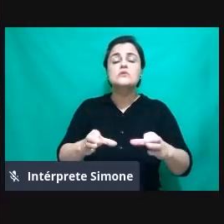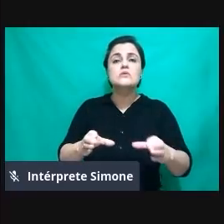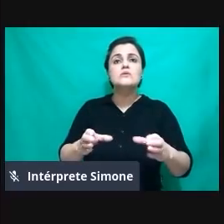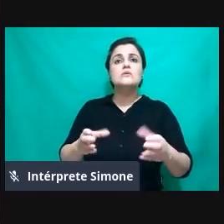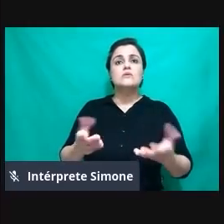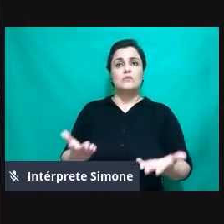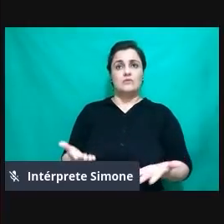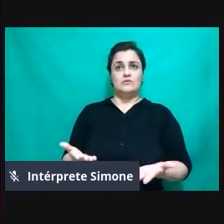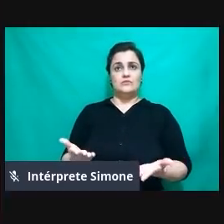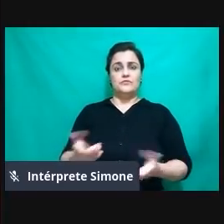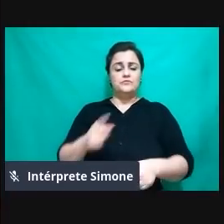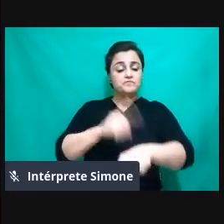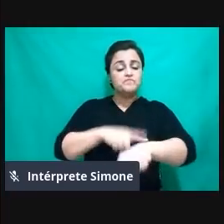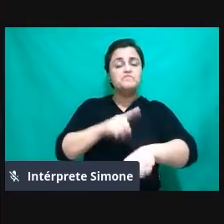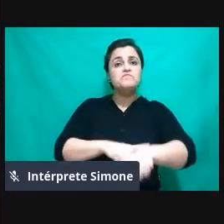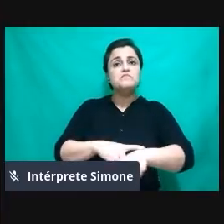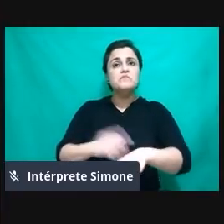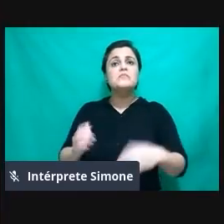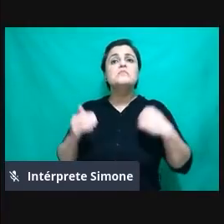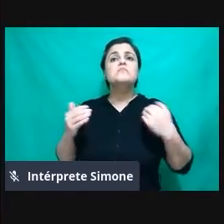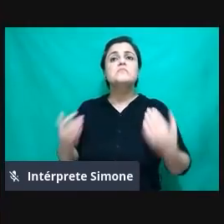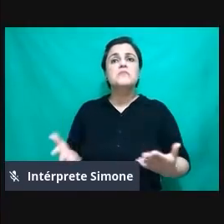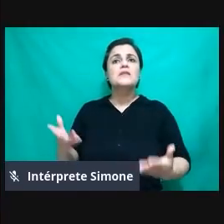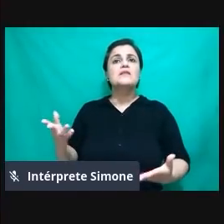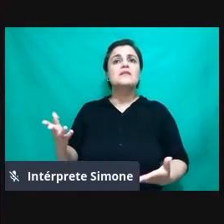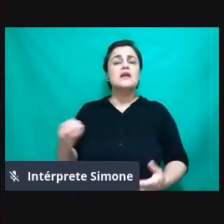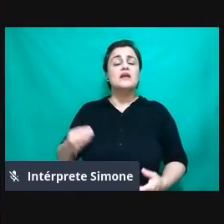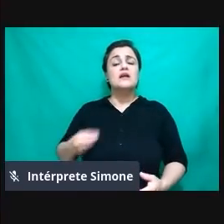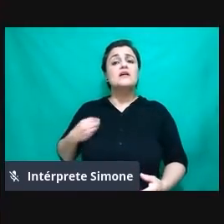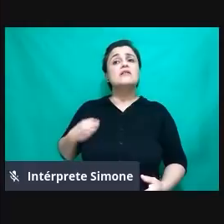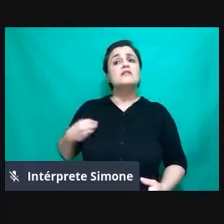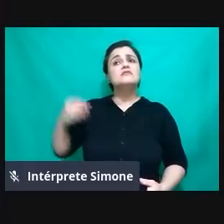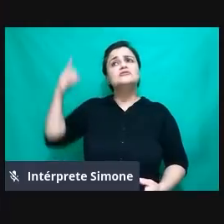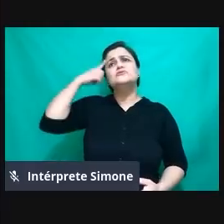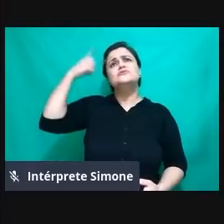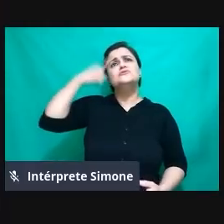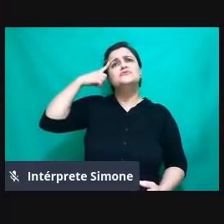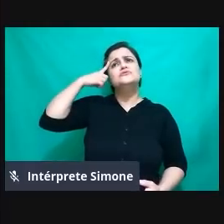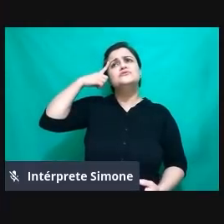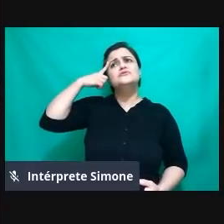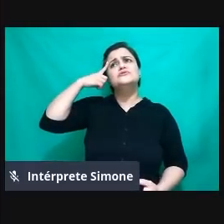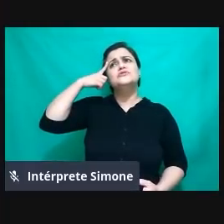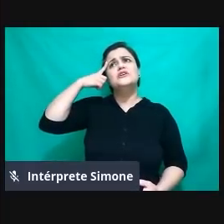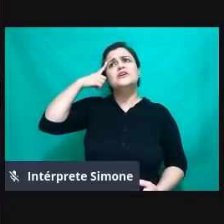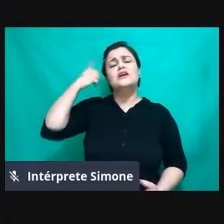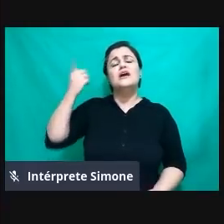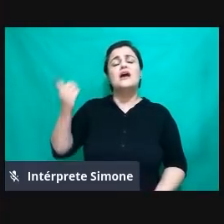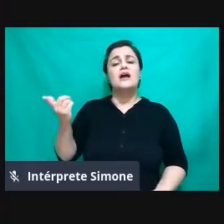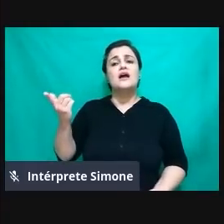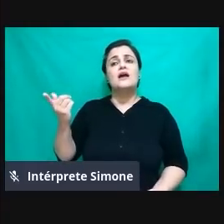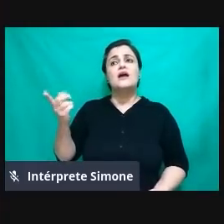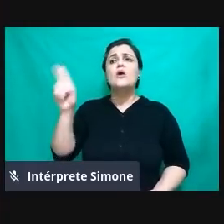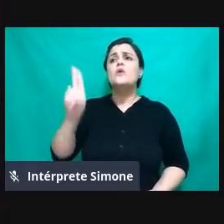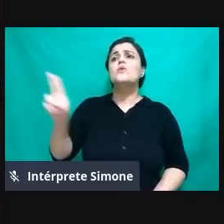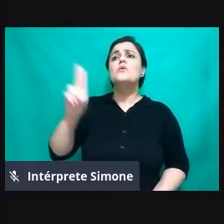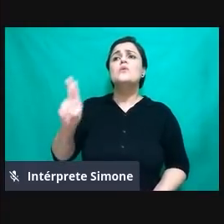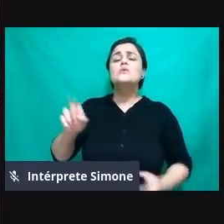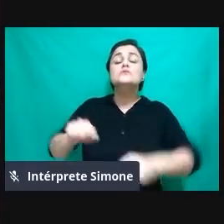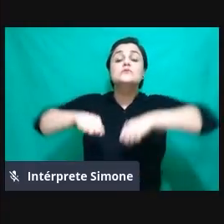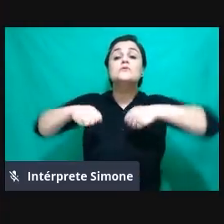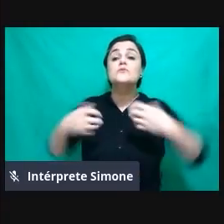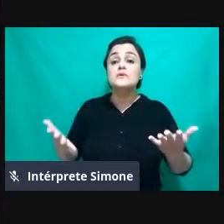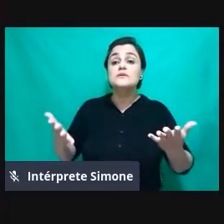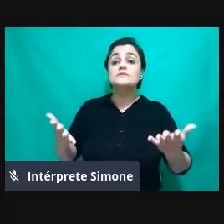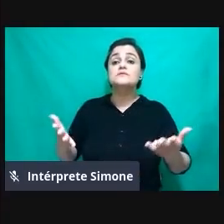que eu aplico isso dentro da vida cotidiana dele, né? O que é, por exemplo, eu tenho que contextualizar. Quando a